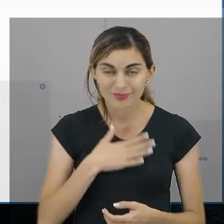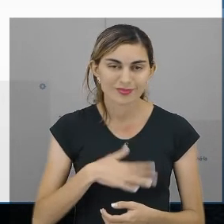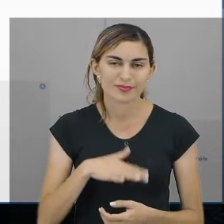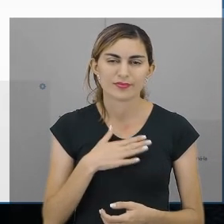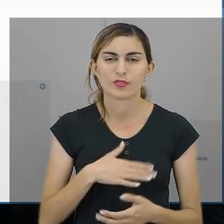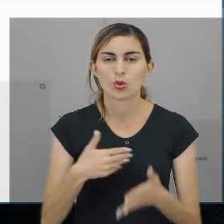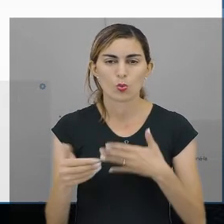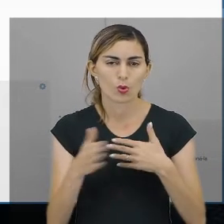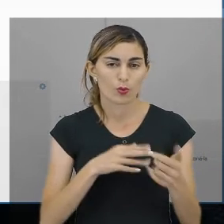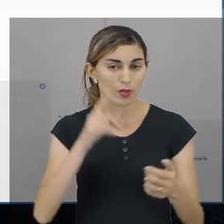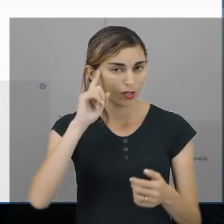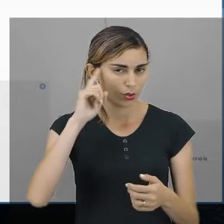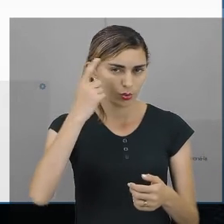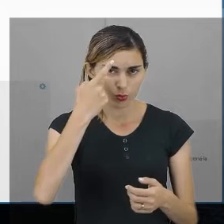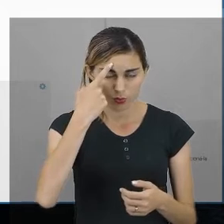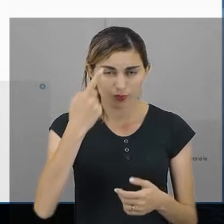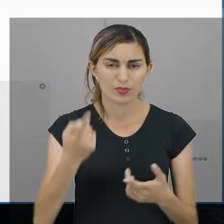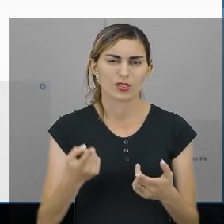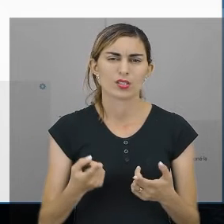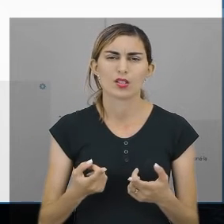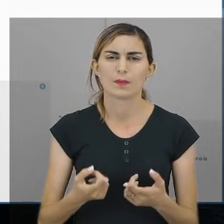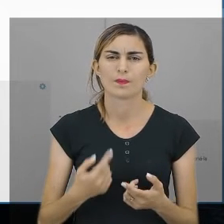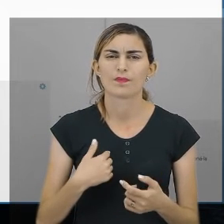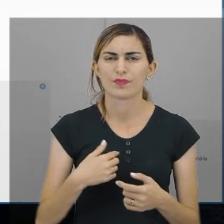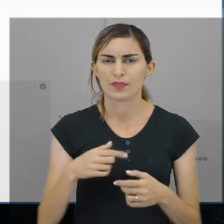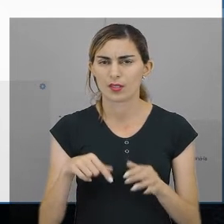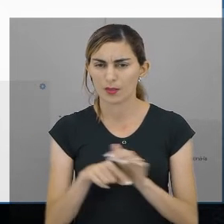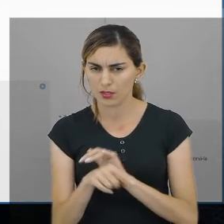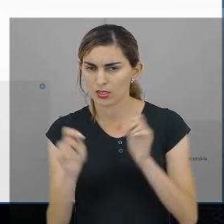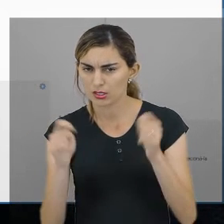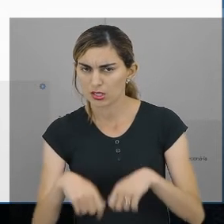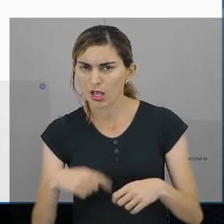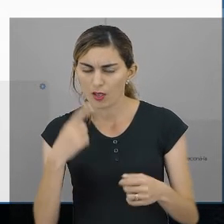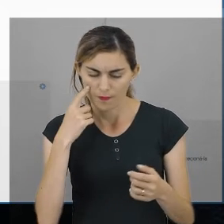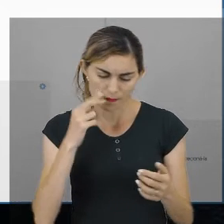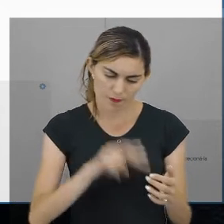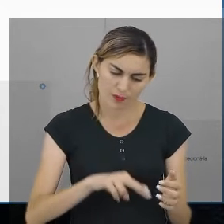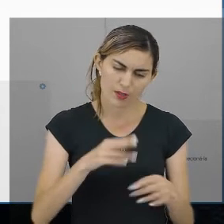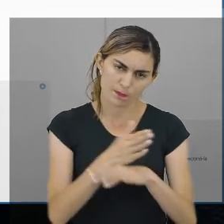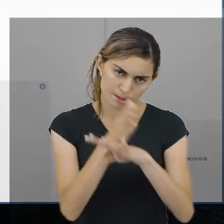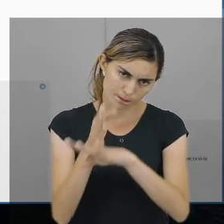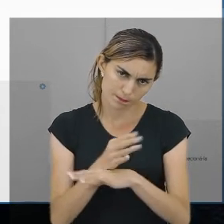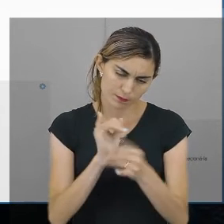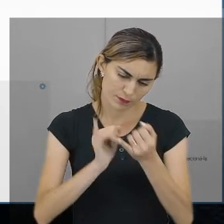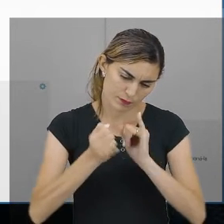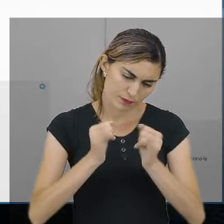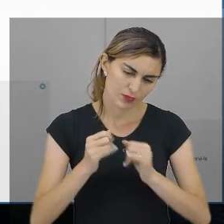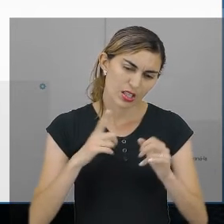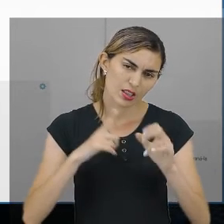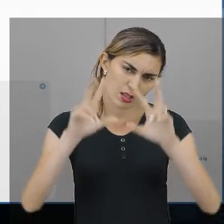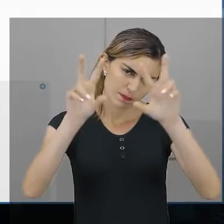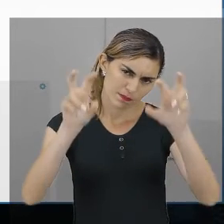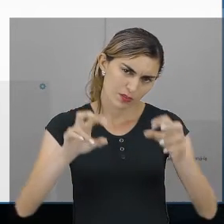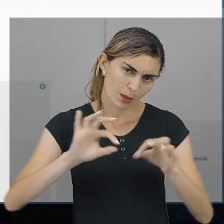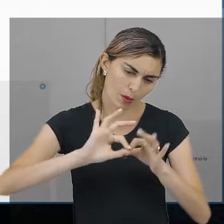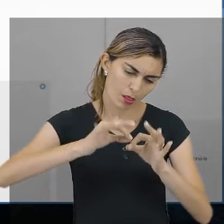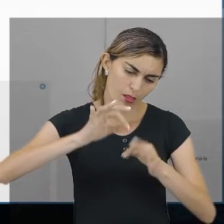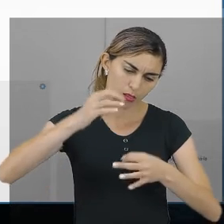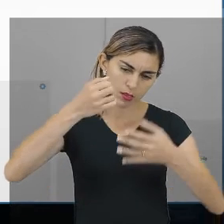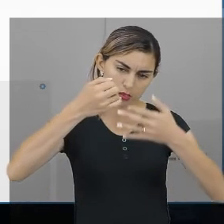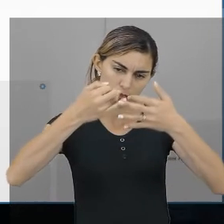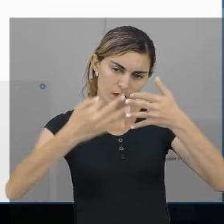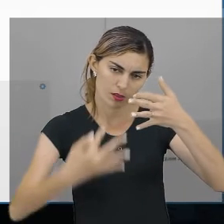Qualquer dúvida sobre a priorização dos operadores, dá uma conferida no e-book. Lá tem um assunto mais detalhado para você se